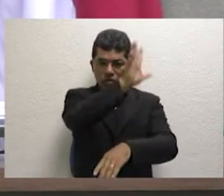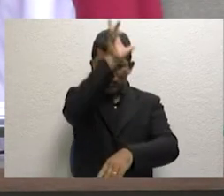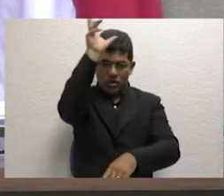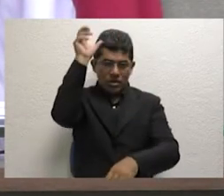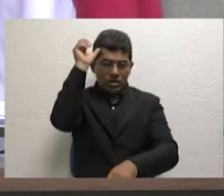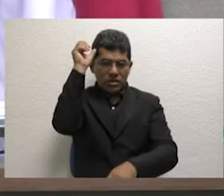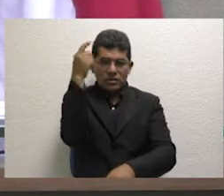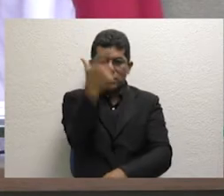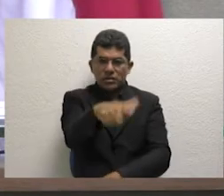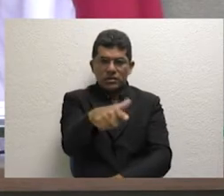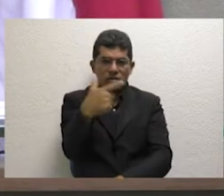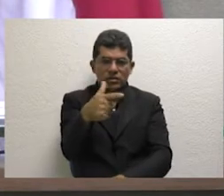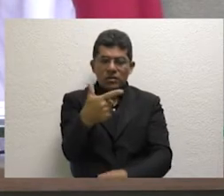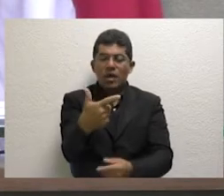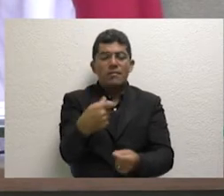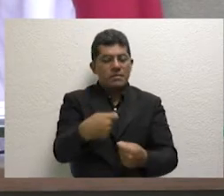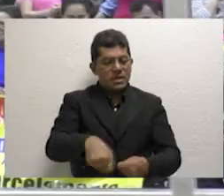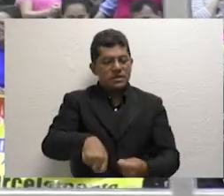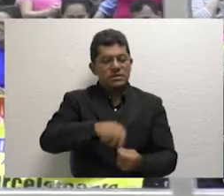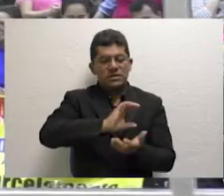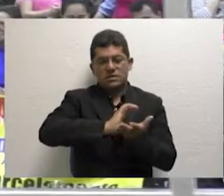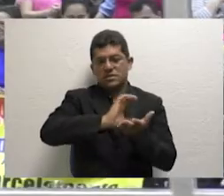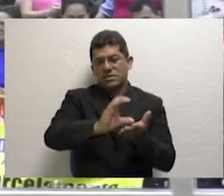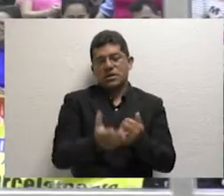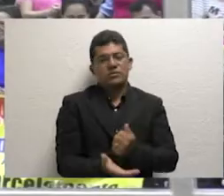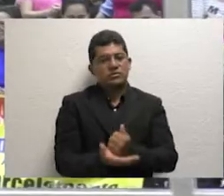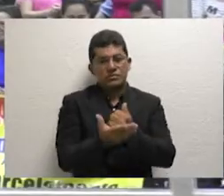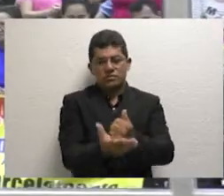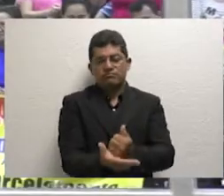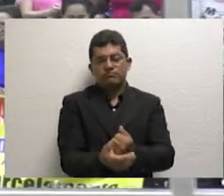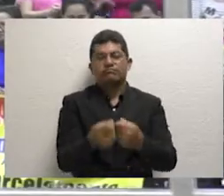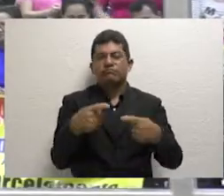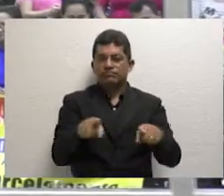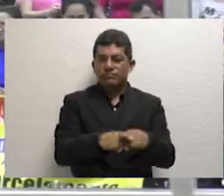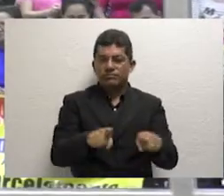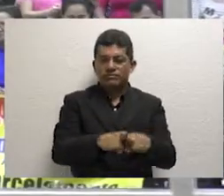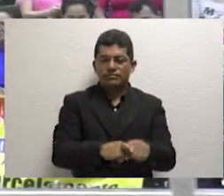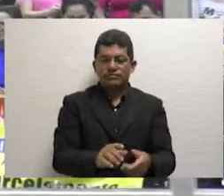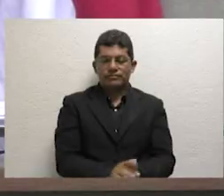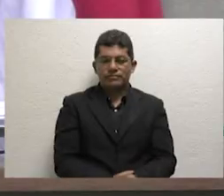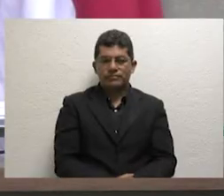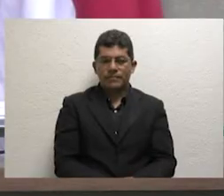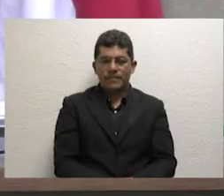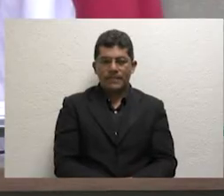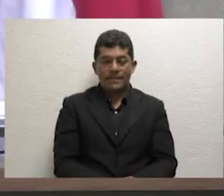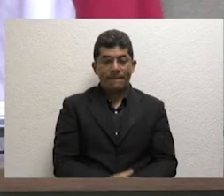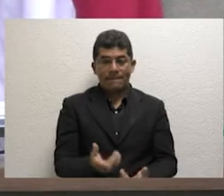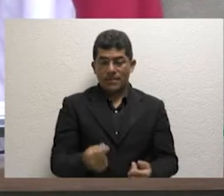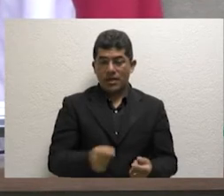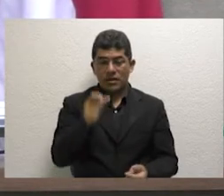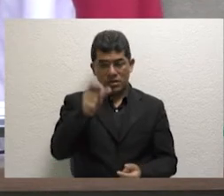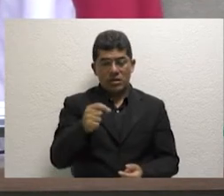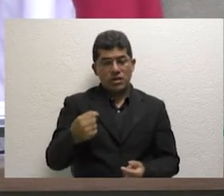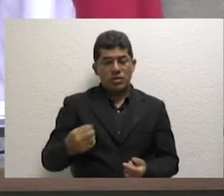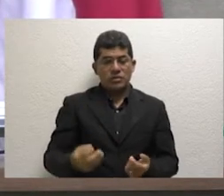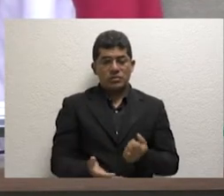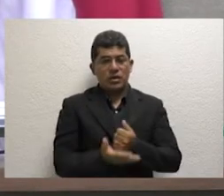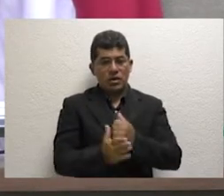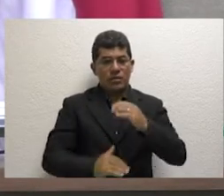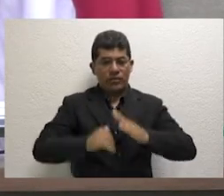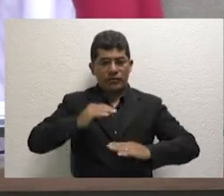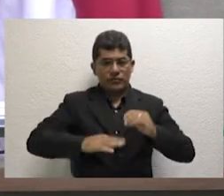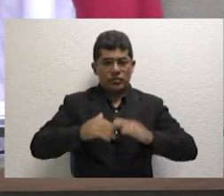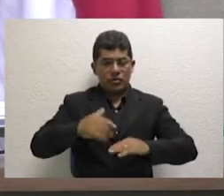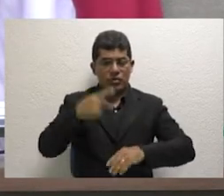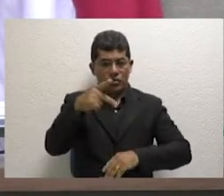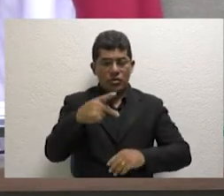sem investimento principalmente na carreira do professor e a